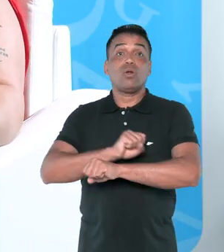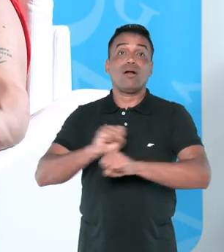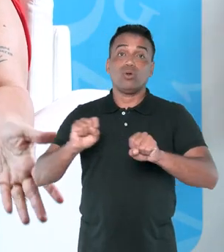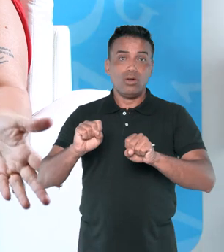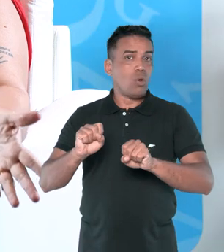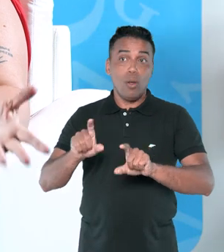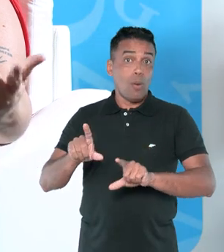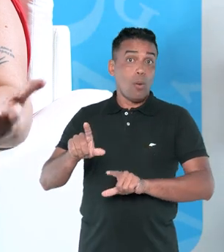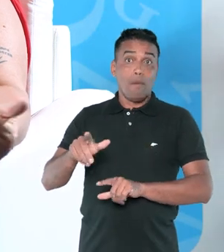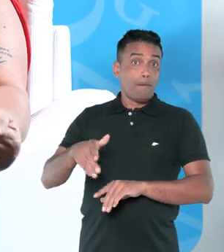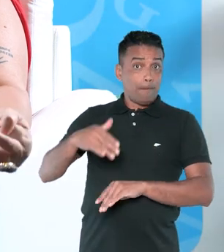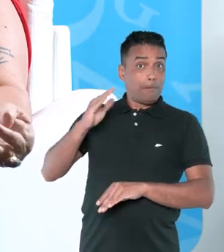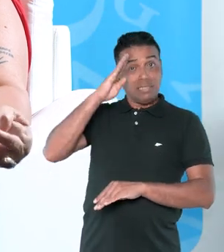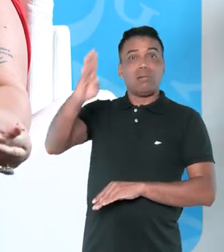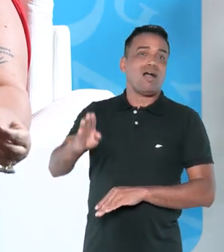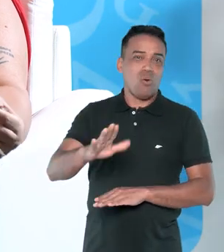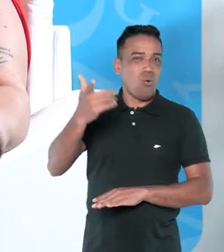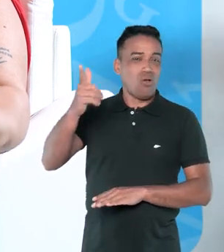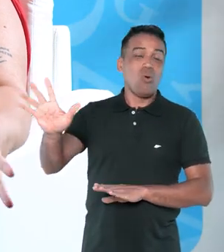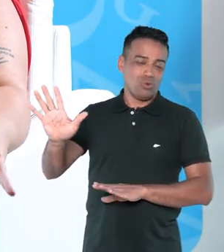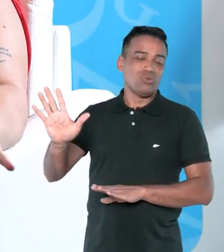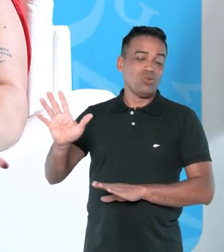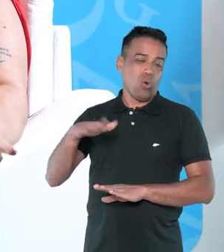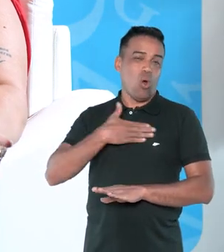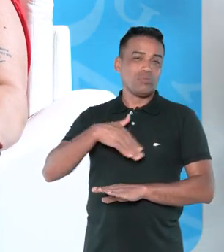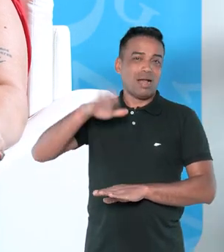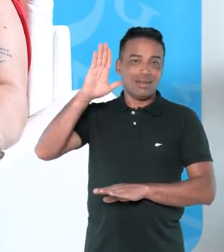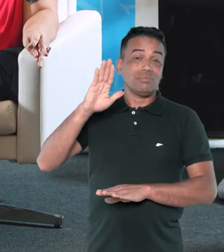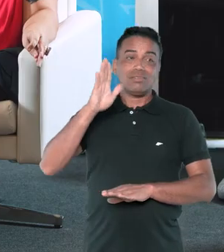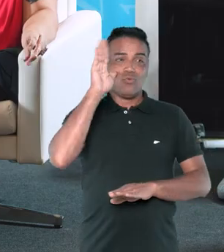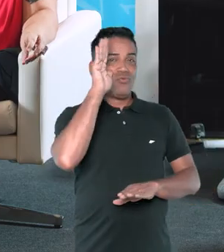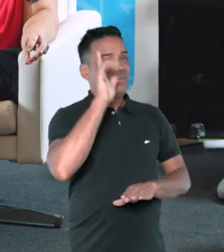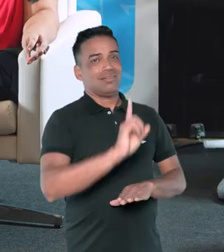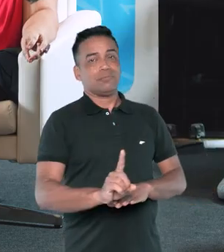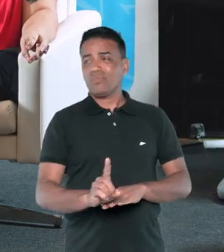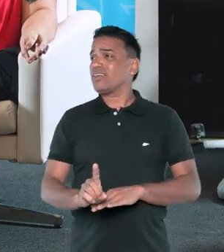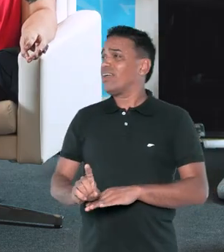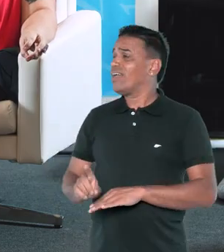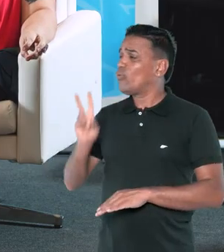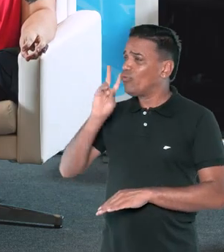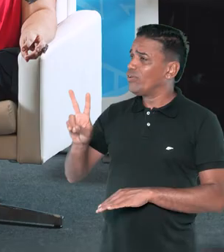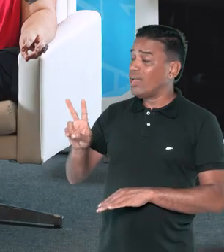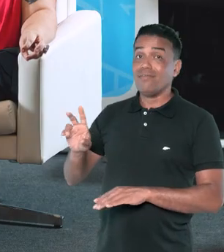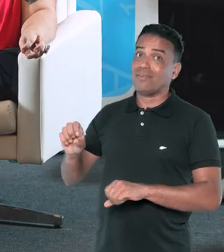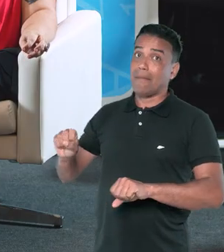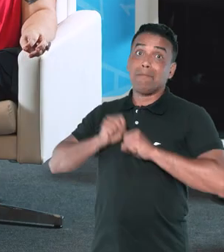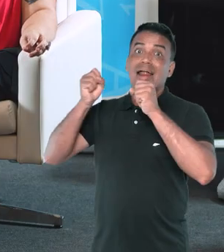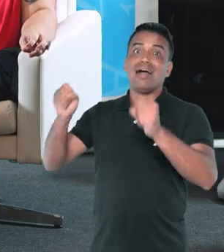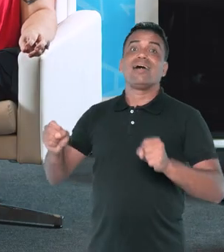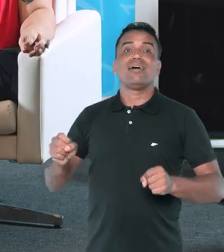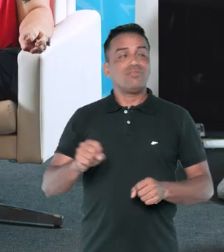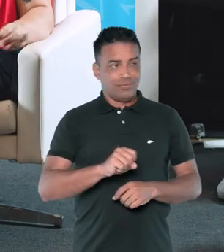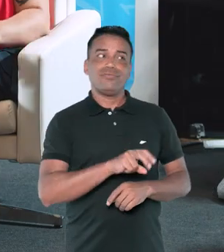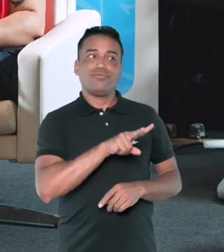preferido dele, o meu preferido é o do Amor e Outros Demônios, mas eu tive medo, mas ainda não assisti. Eu assisti, ele vai ficar muito bravo. Ele vai